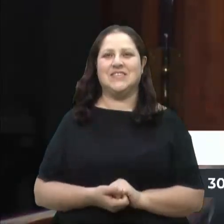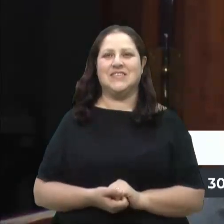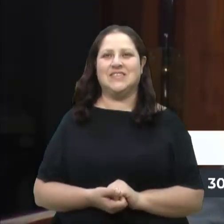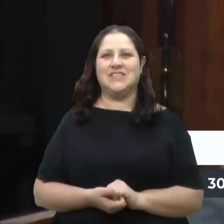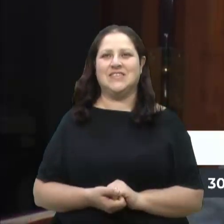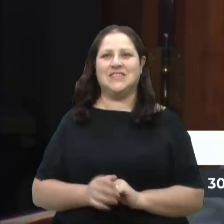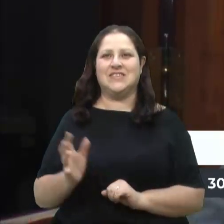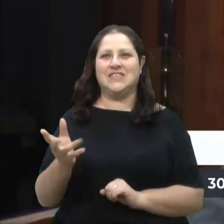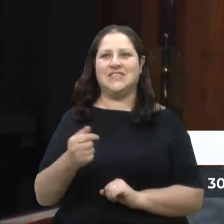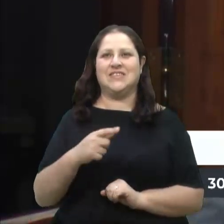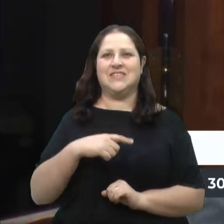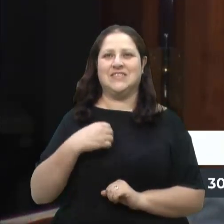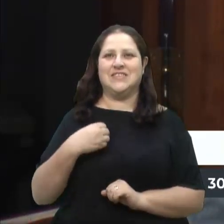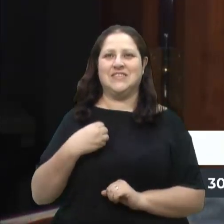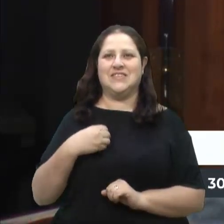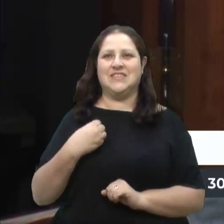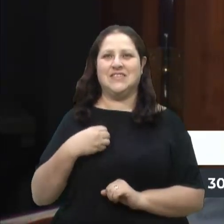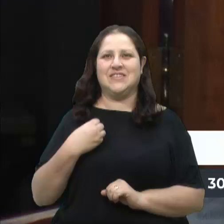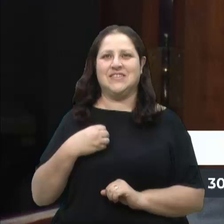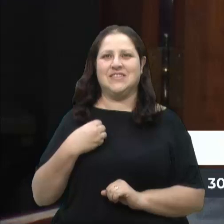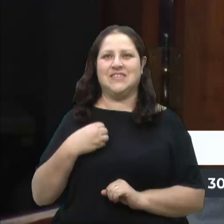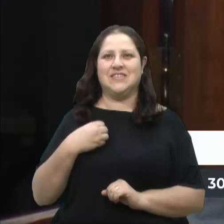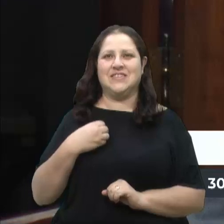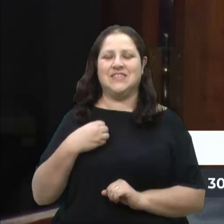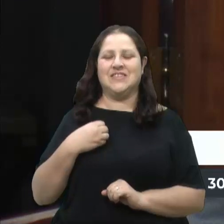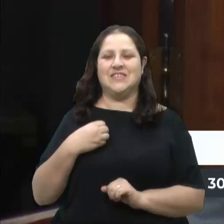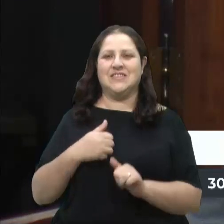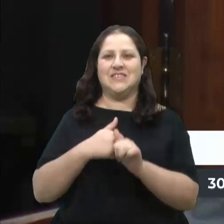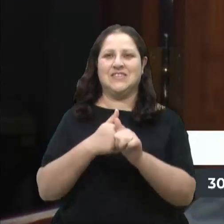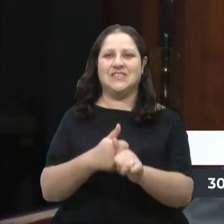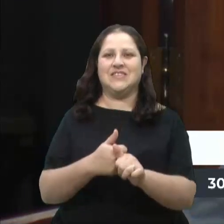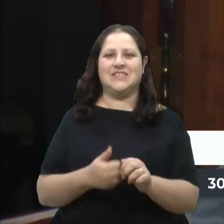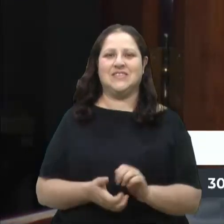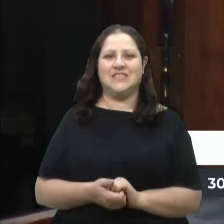pessoas presentes que nos acompanham, em primeiro lugar eu queria